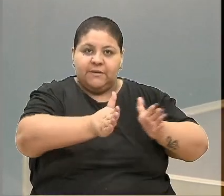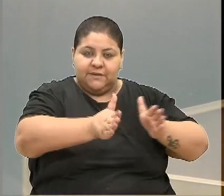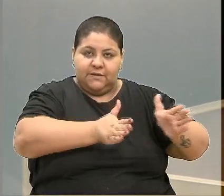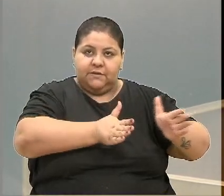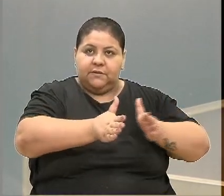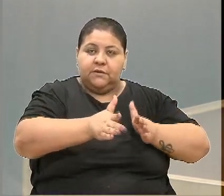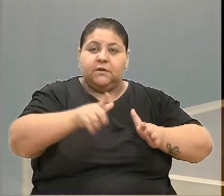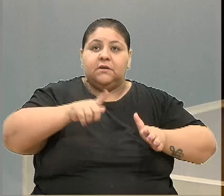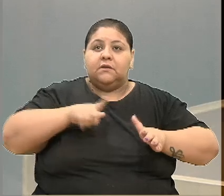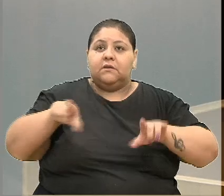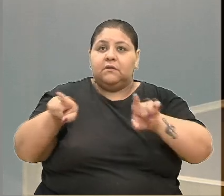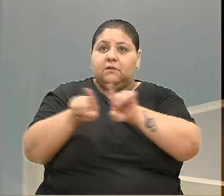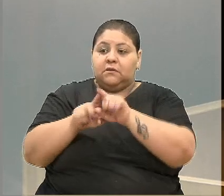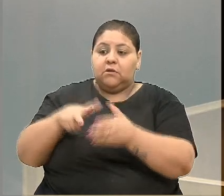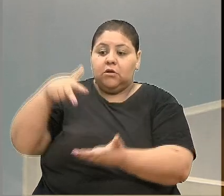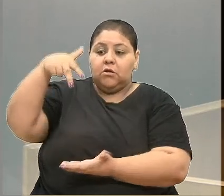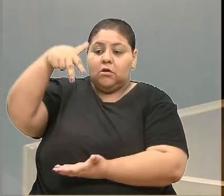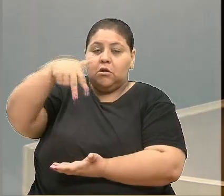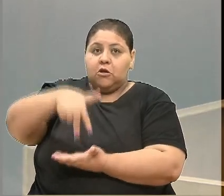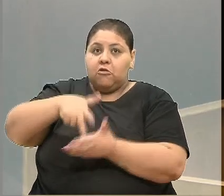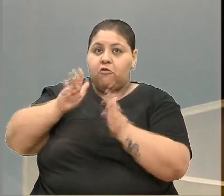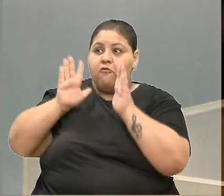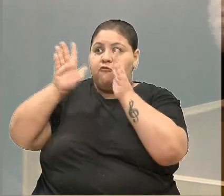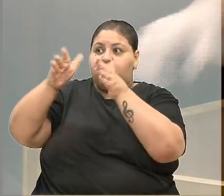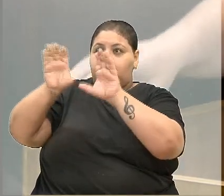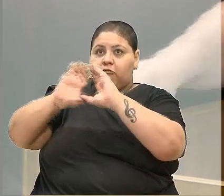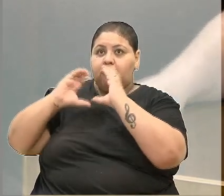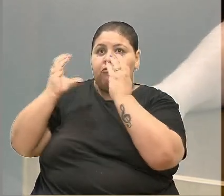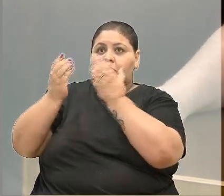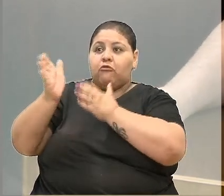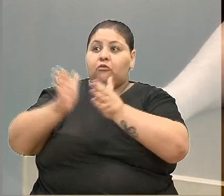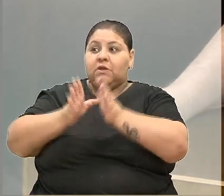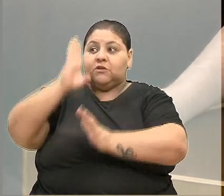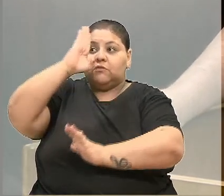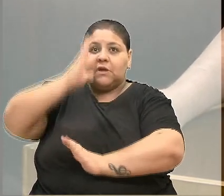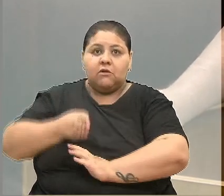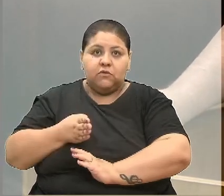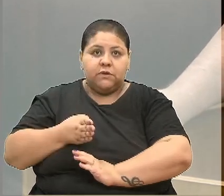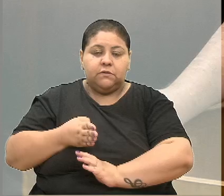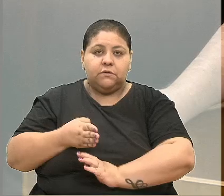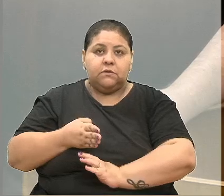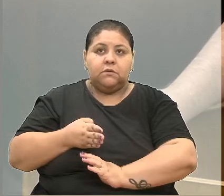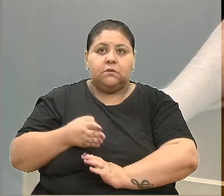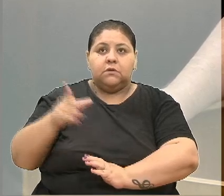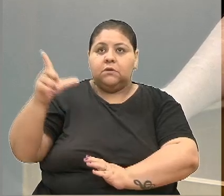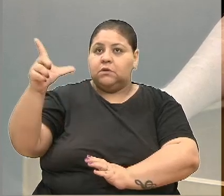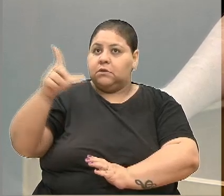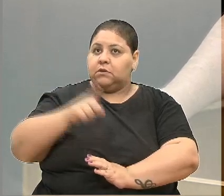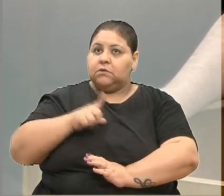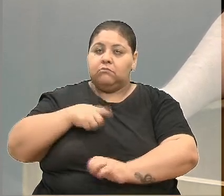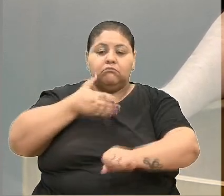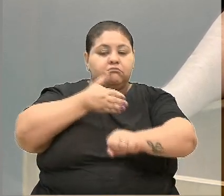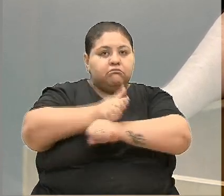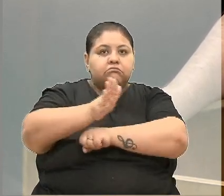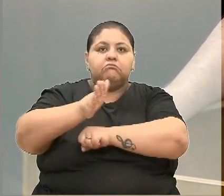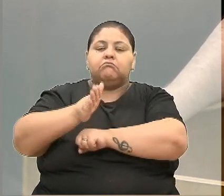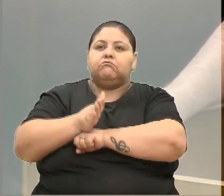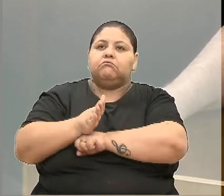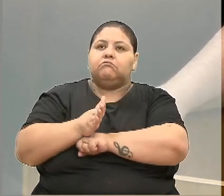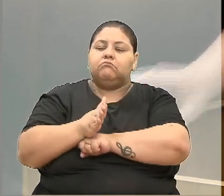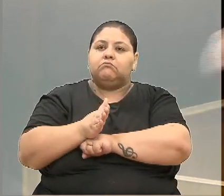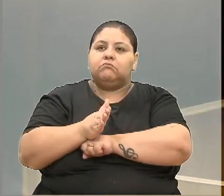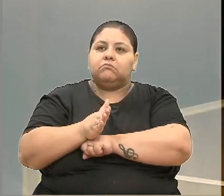e também com palcos voltados para a comunidade com acesso gratuito. E que teve uma grande participação também